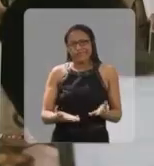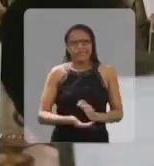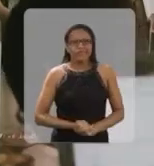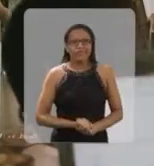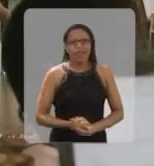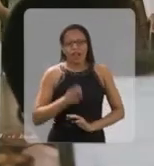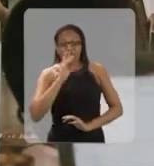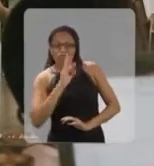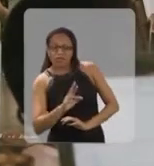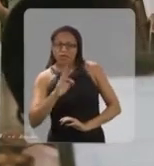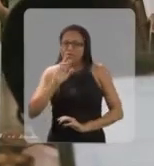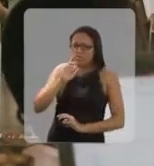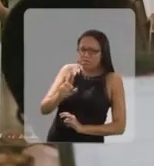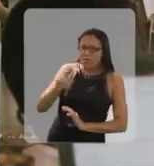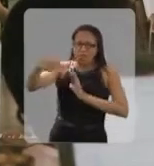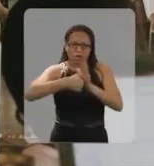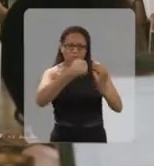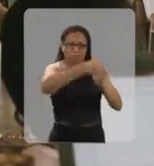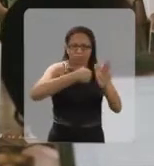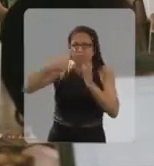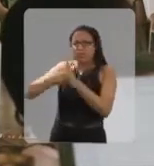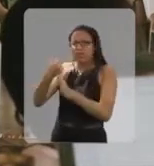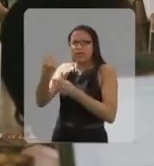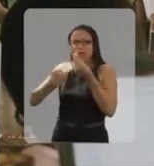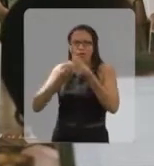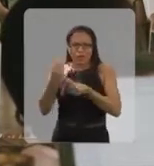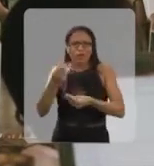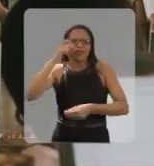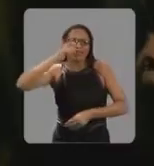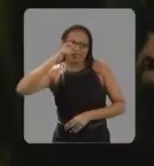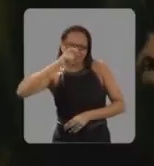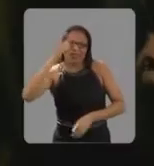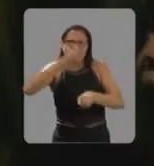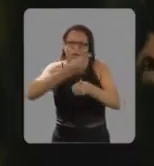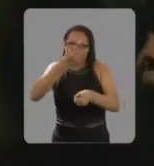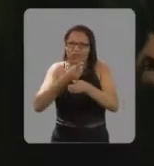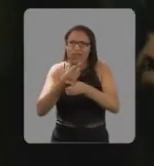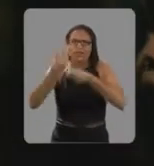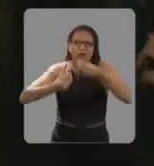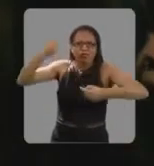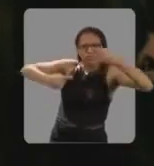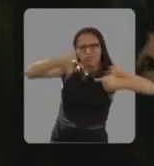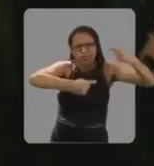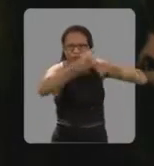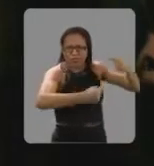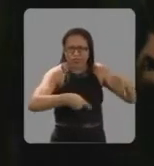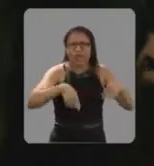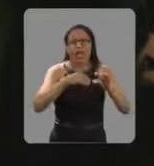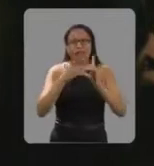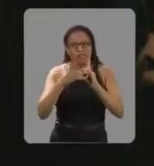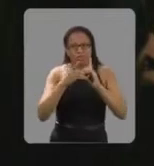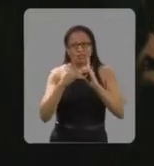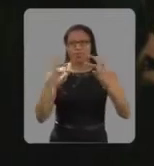As respostas a essas perguntas devem ser encontradas pelos próprios interessados, por meio de discussões democráticas em que a